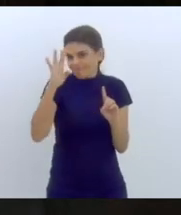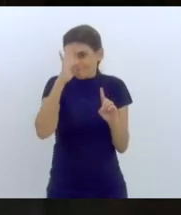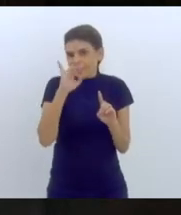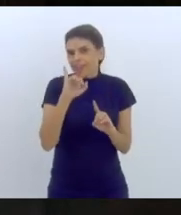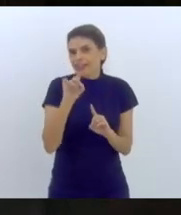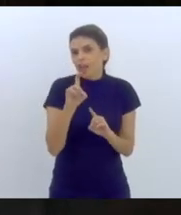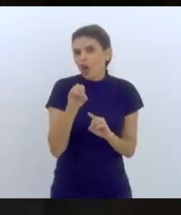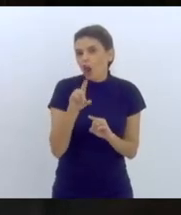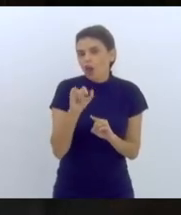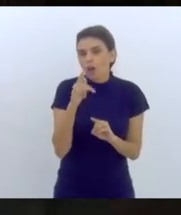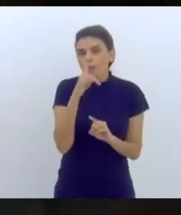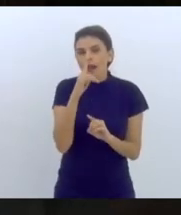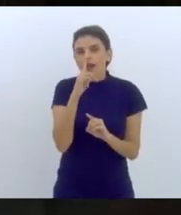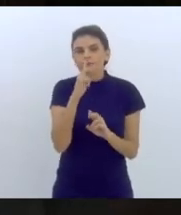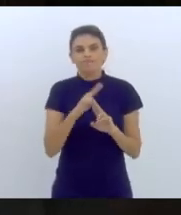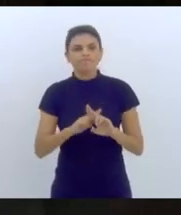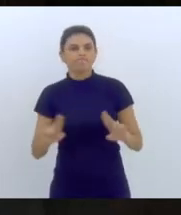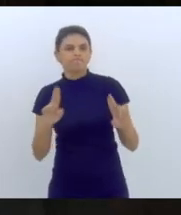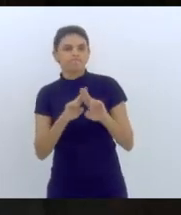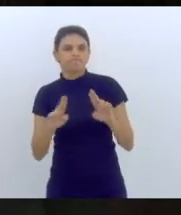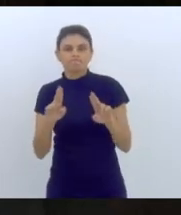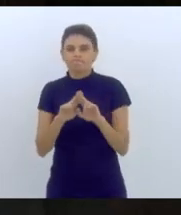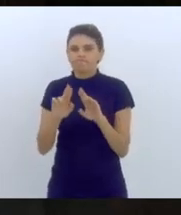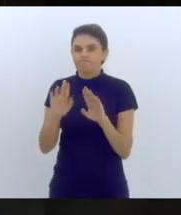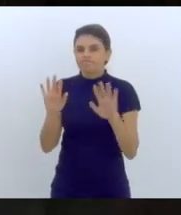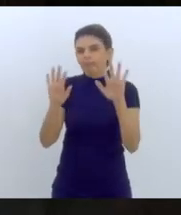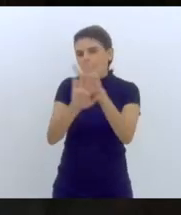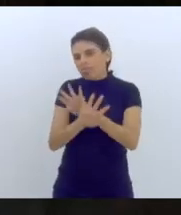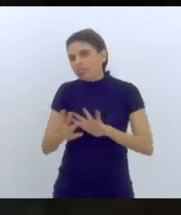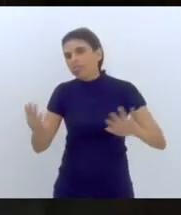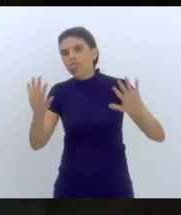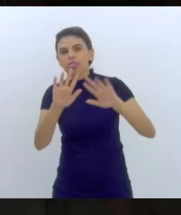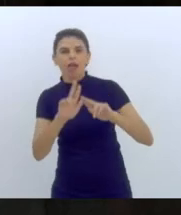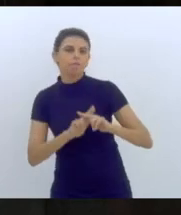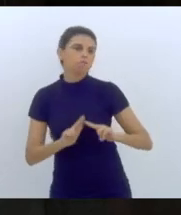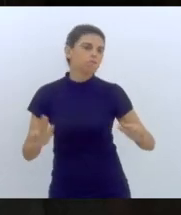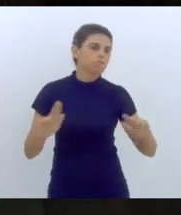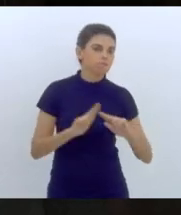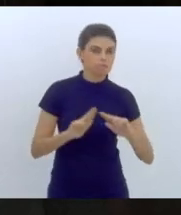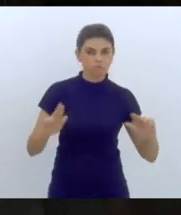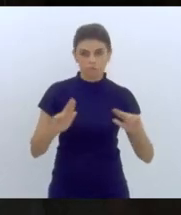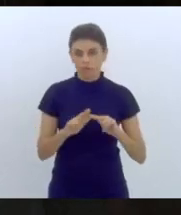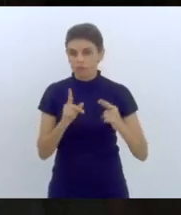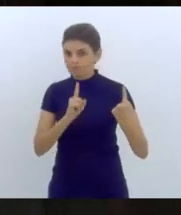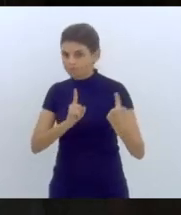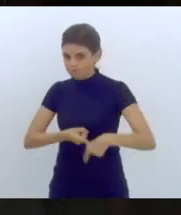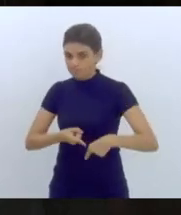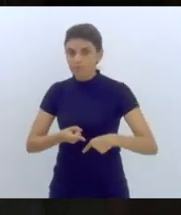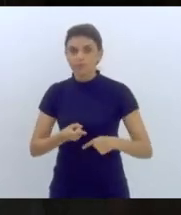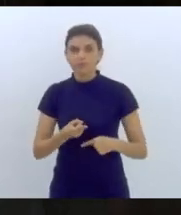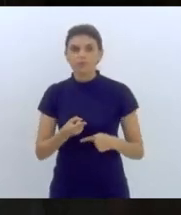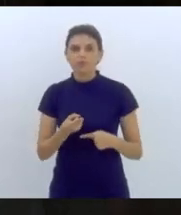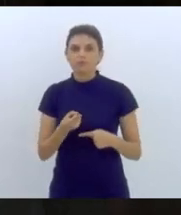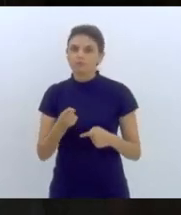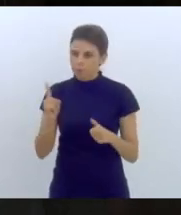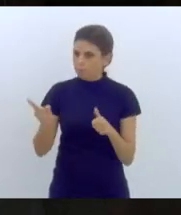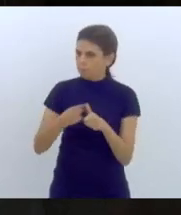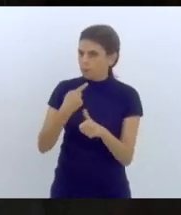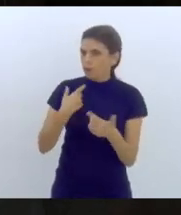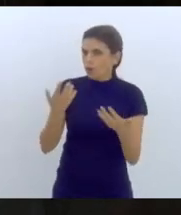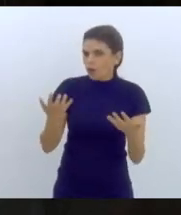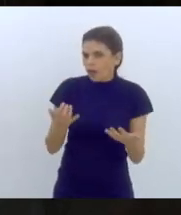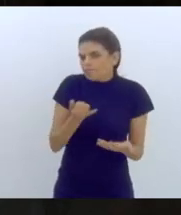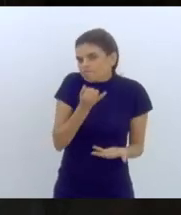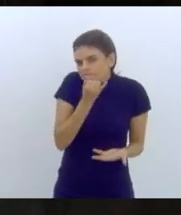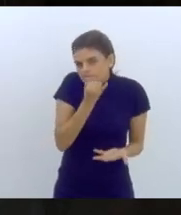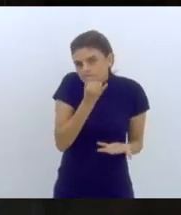forjando esses enfrentamentos. E eu quero, então, primeiro, lamentar as acusações que